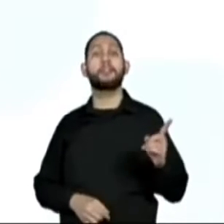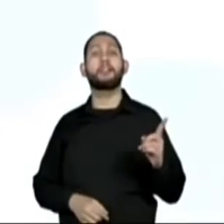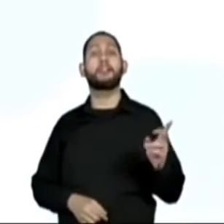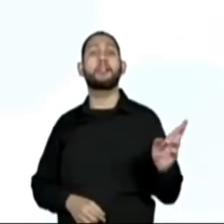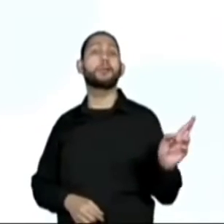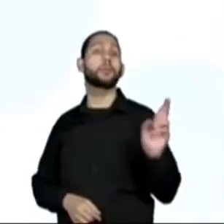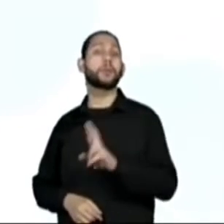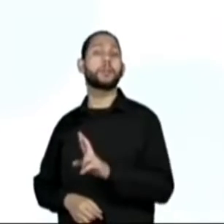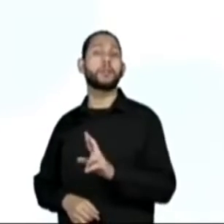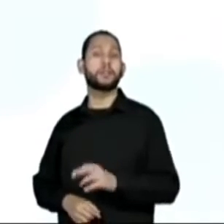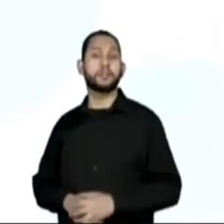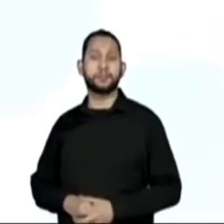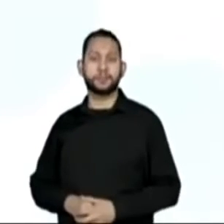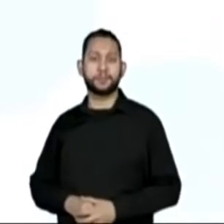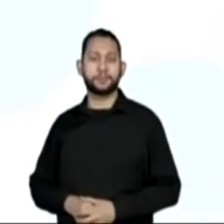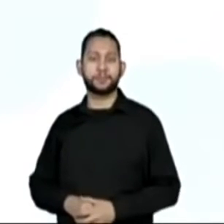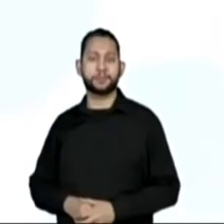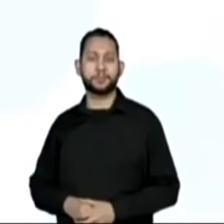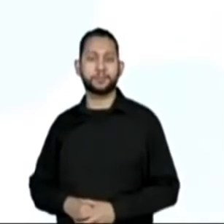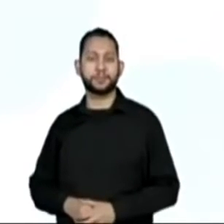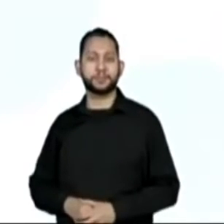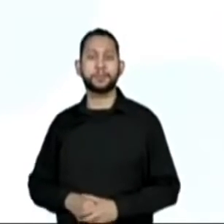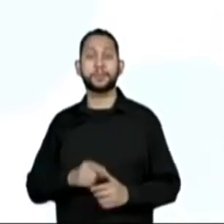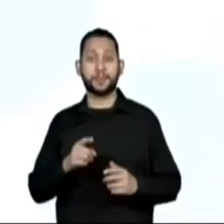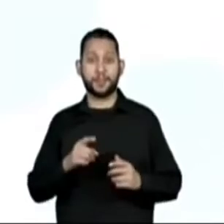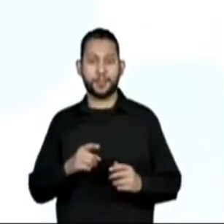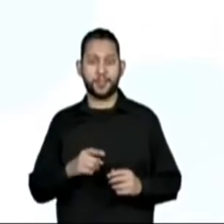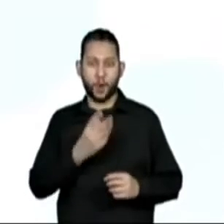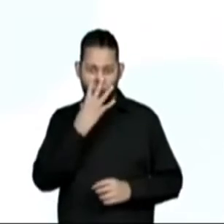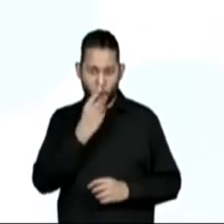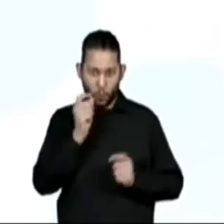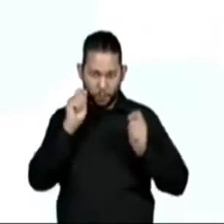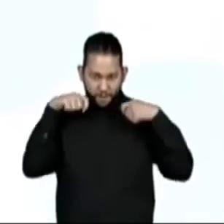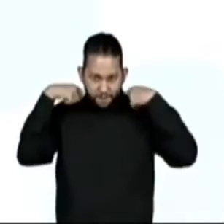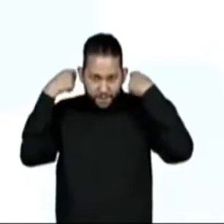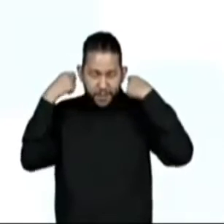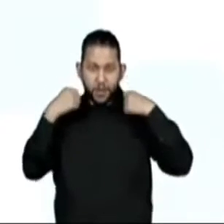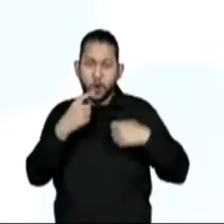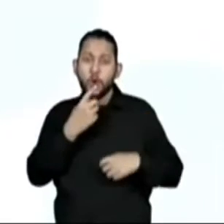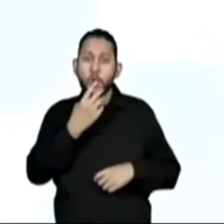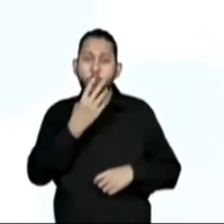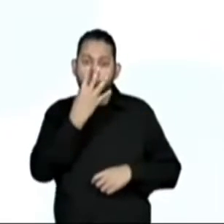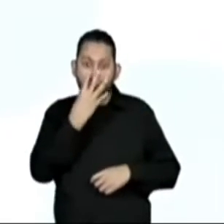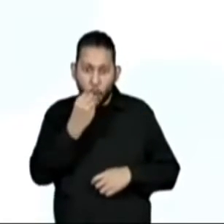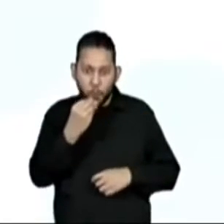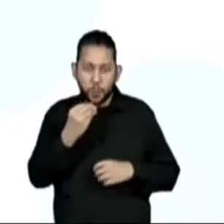E aí, para que ela respondeu quando falou do nariz?